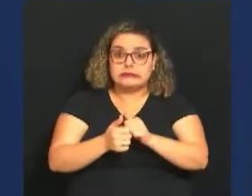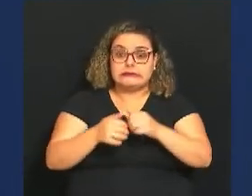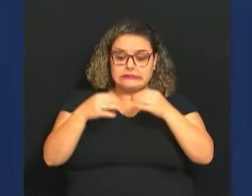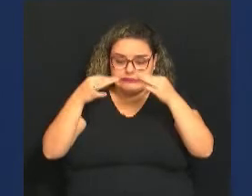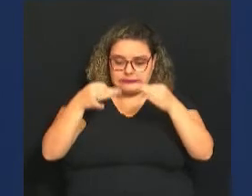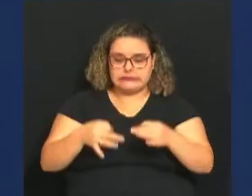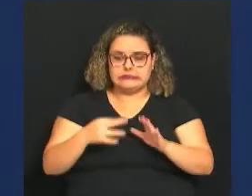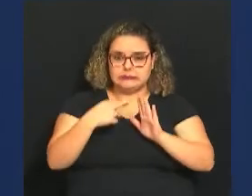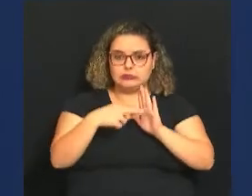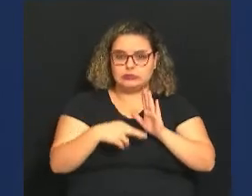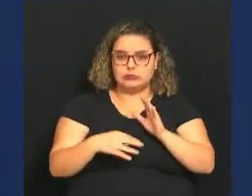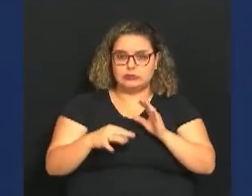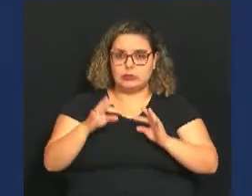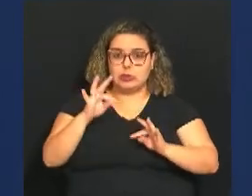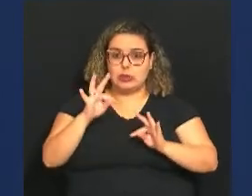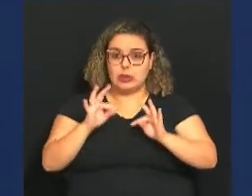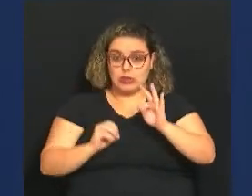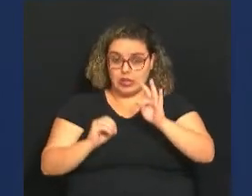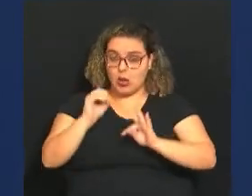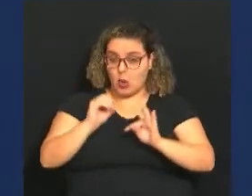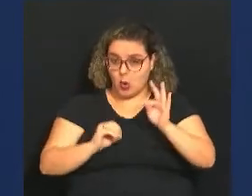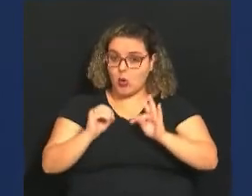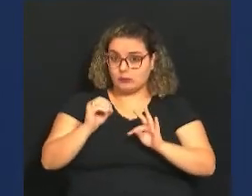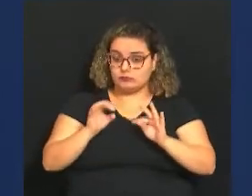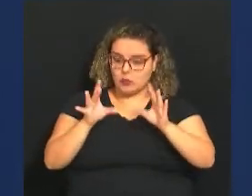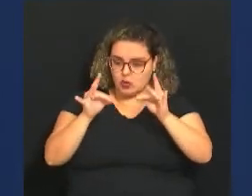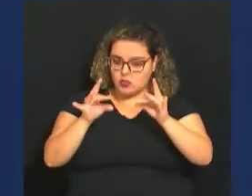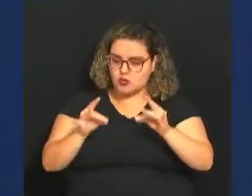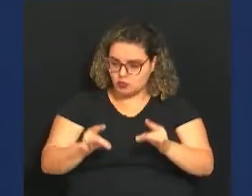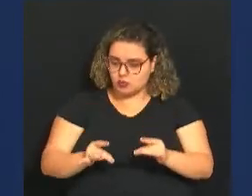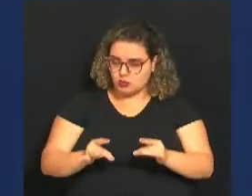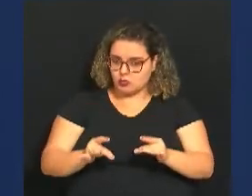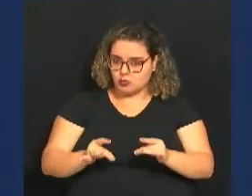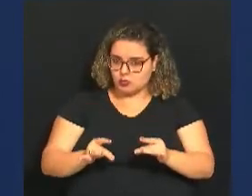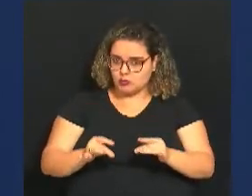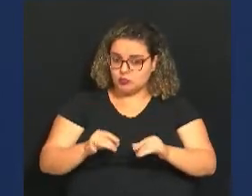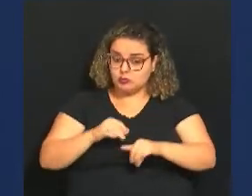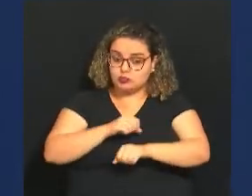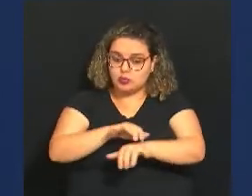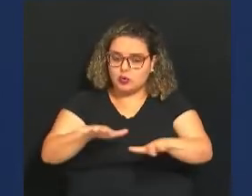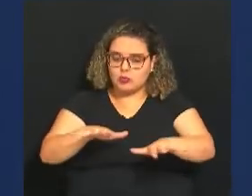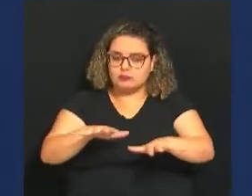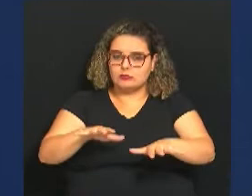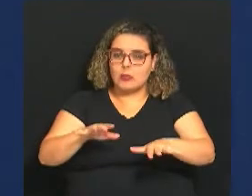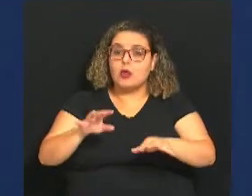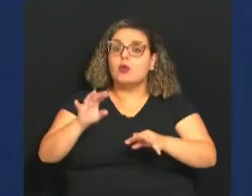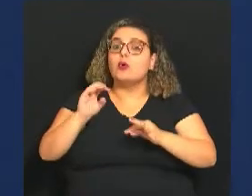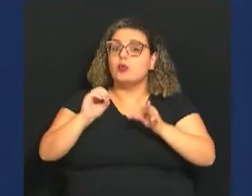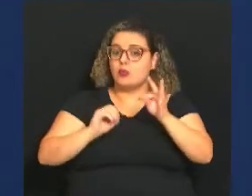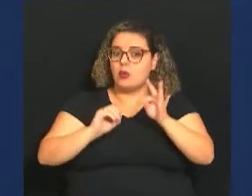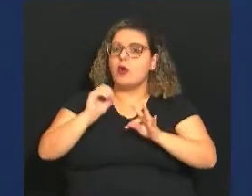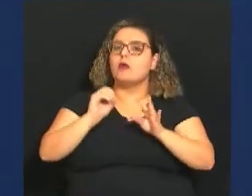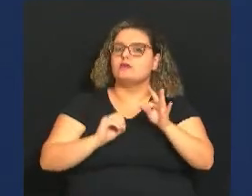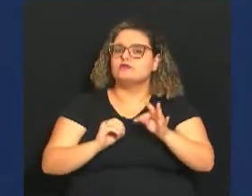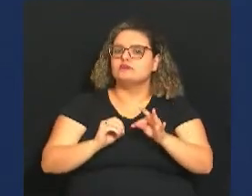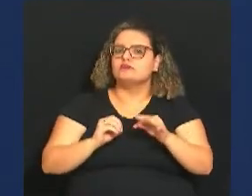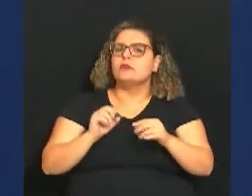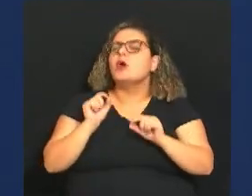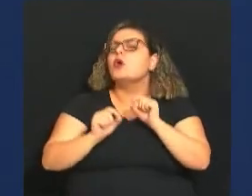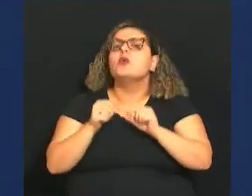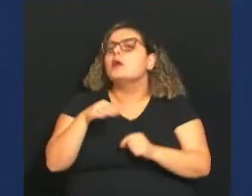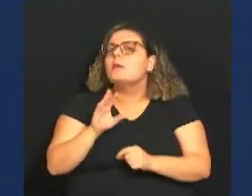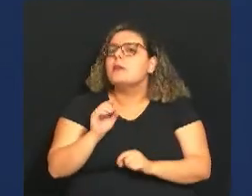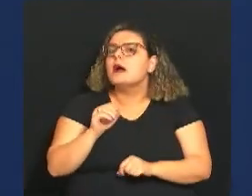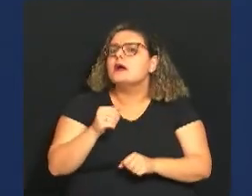de terapia ocupacional. Estas são algumas das atribuições do terapeuta ocupacional. E o que mais este